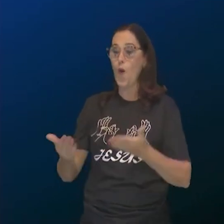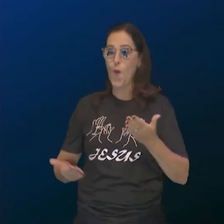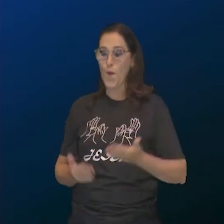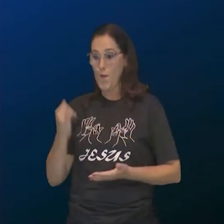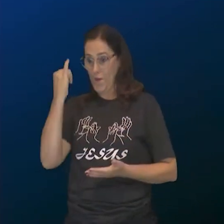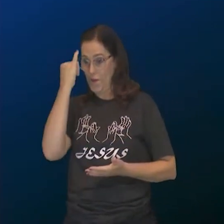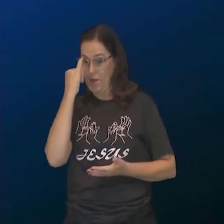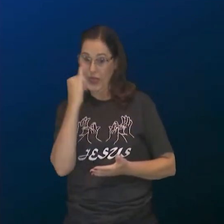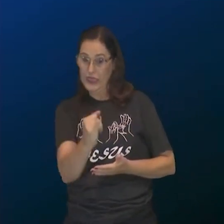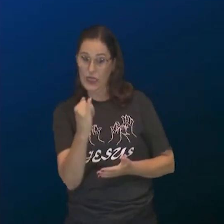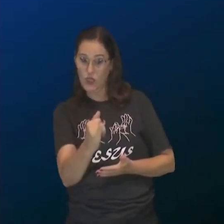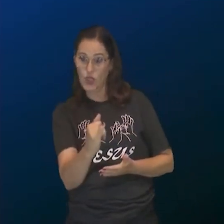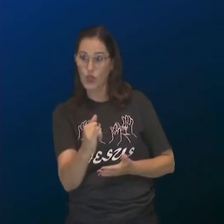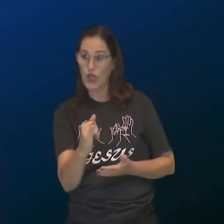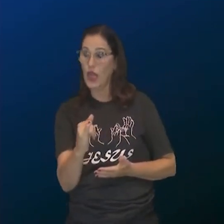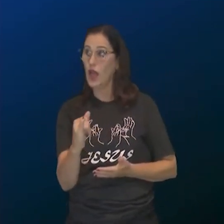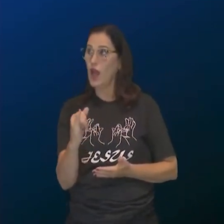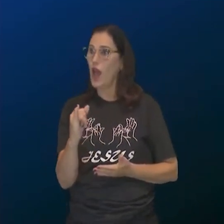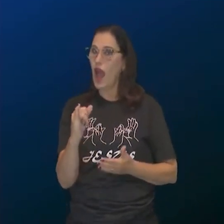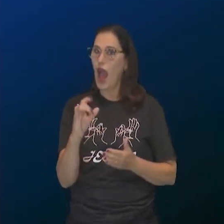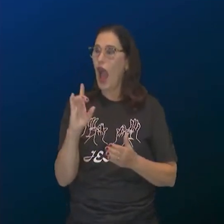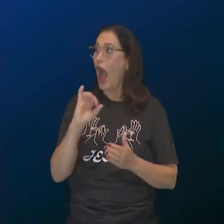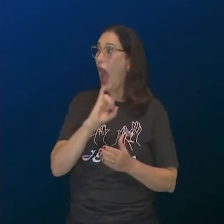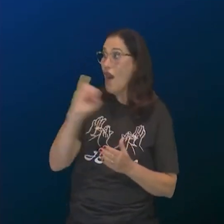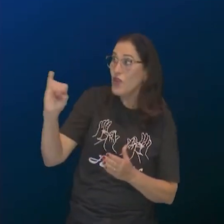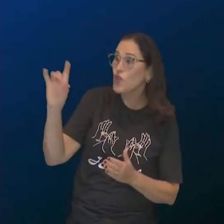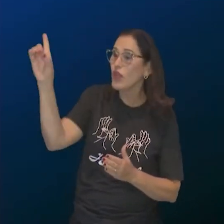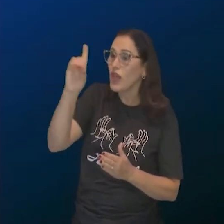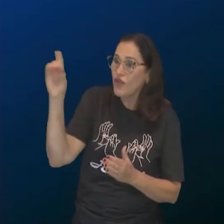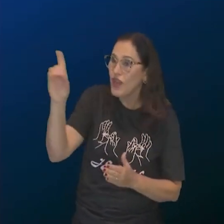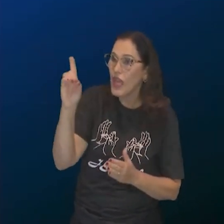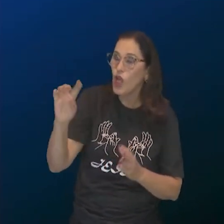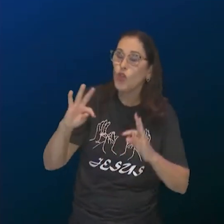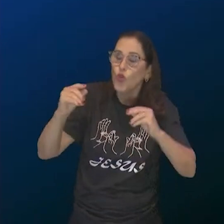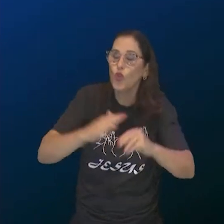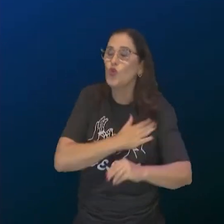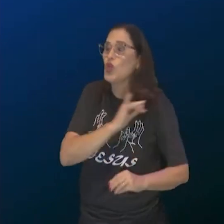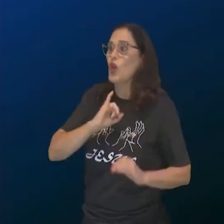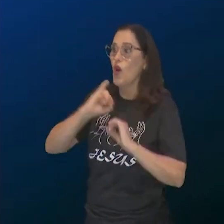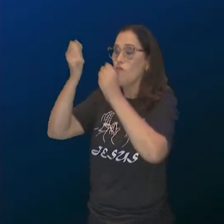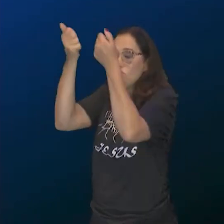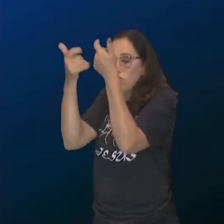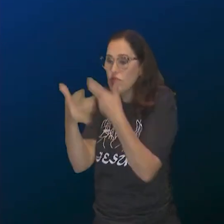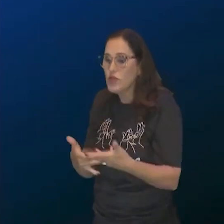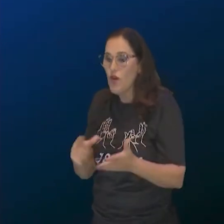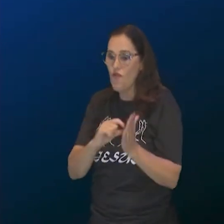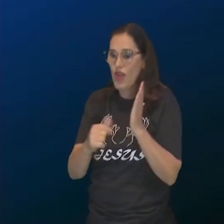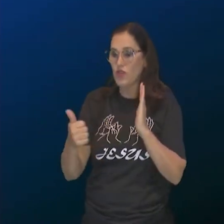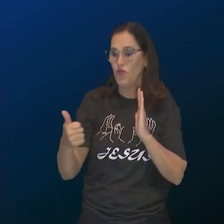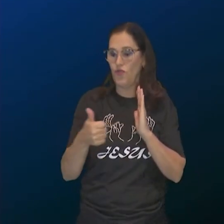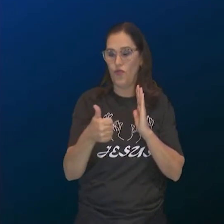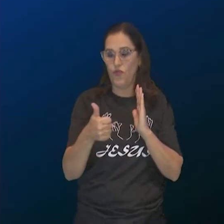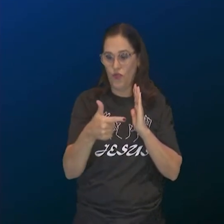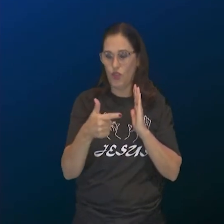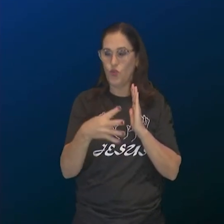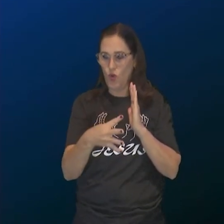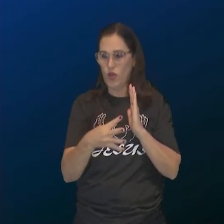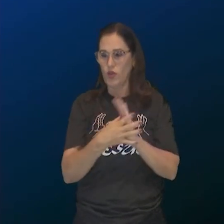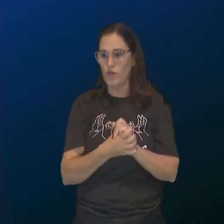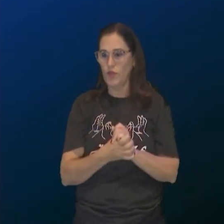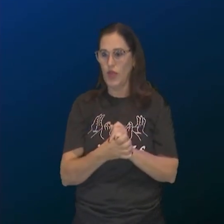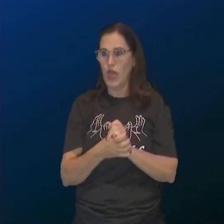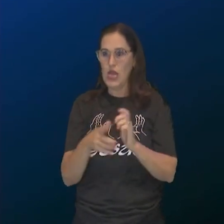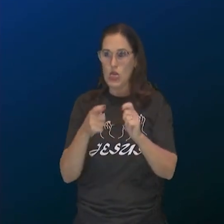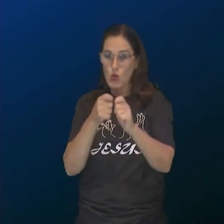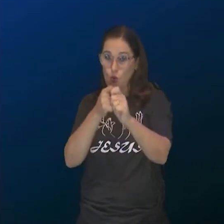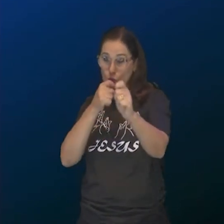mensageiro e chegando, fez saber a Davi tudo que Joabe lhe havia mandado dizer. Verso 24: então os flecheiros